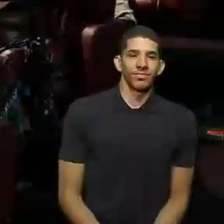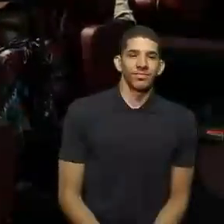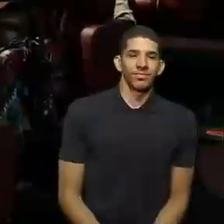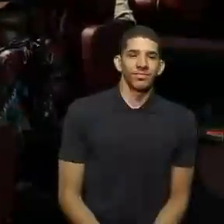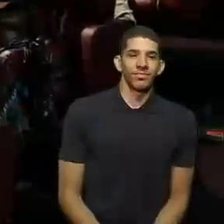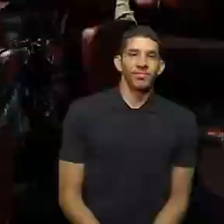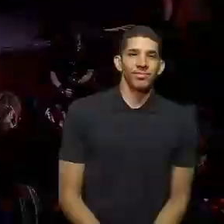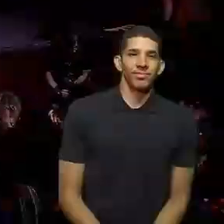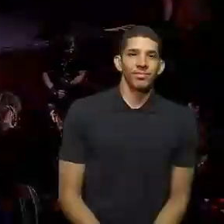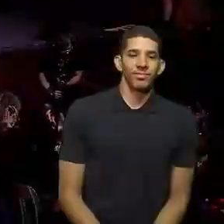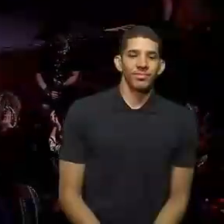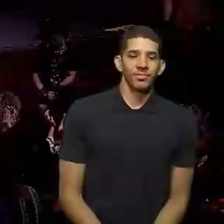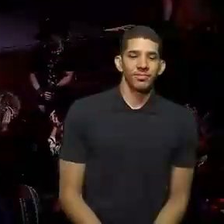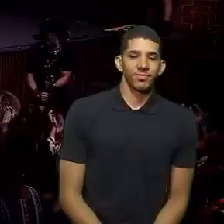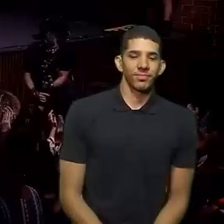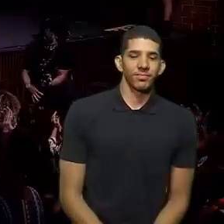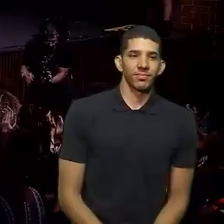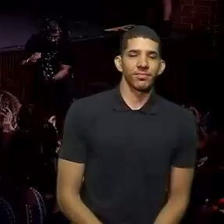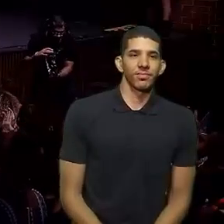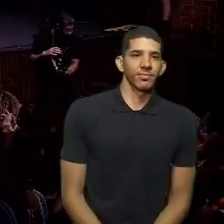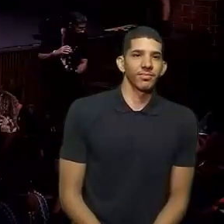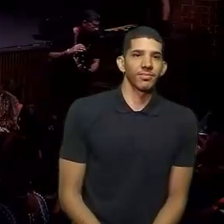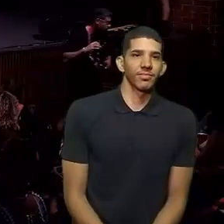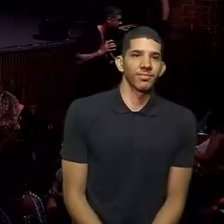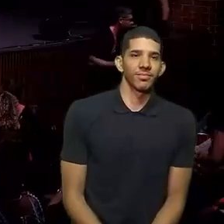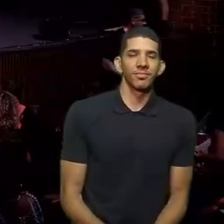Obrigada, gente. Obrigada.